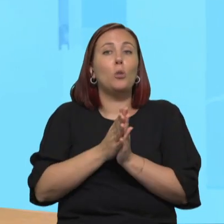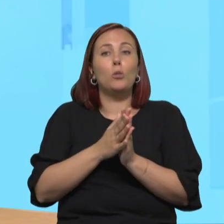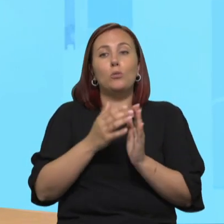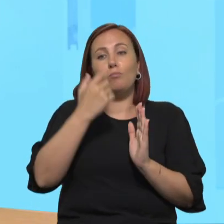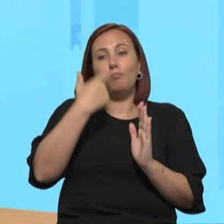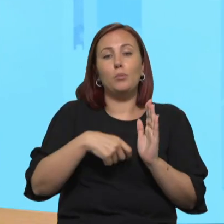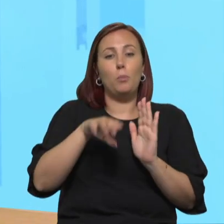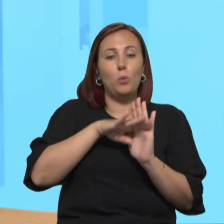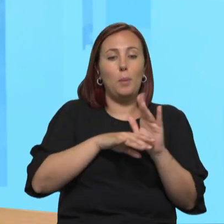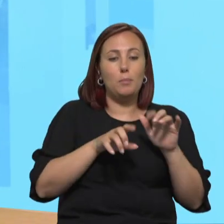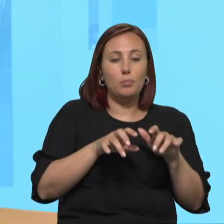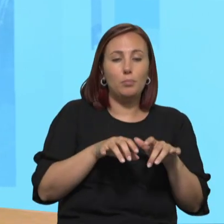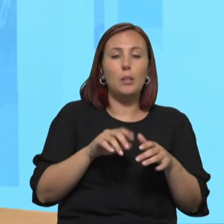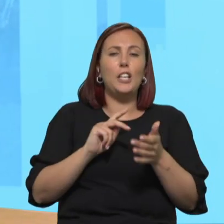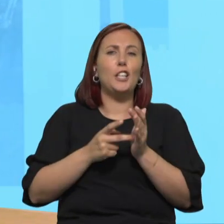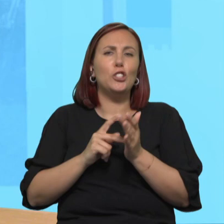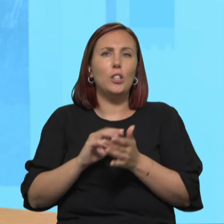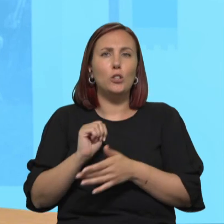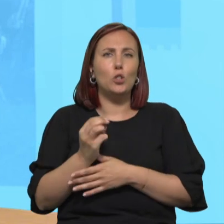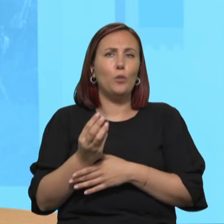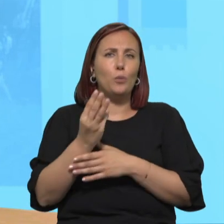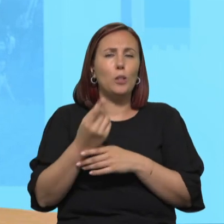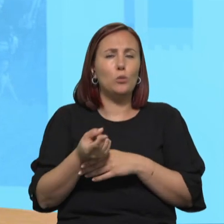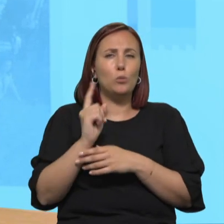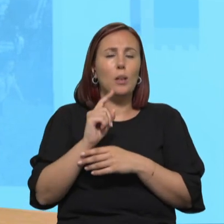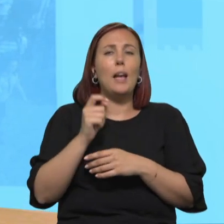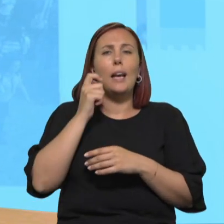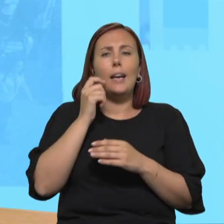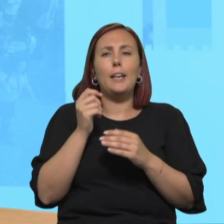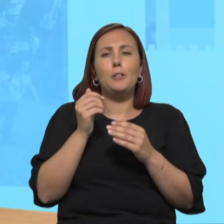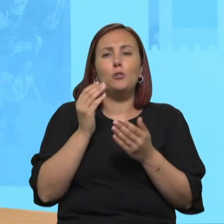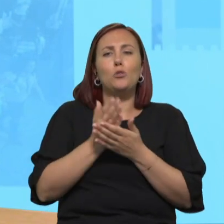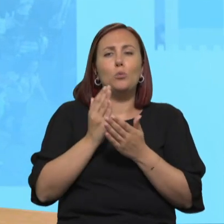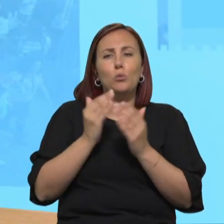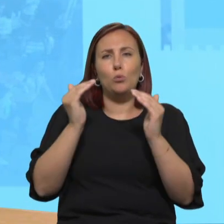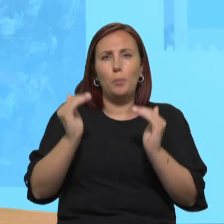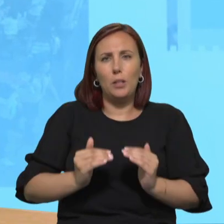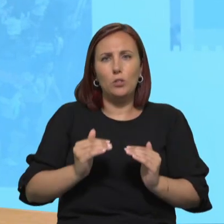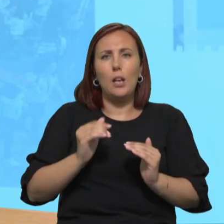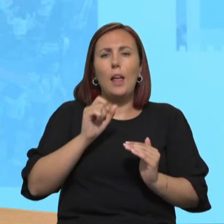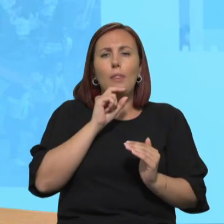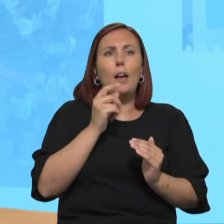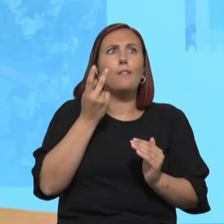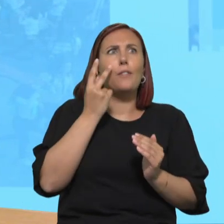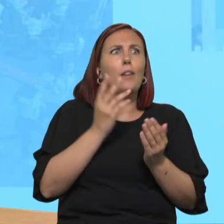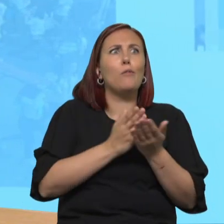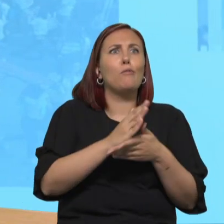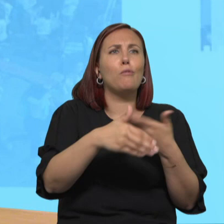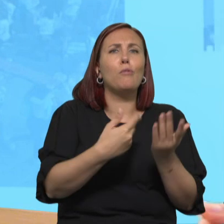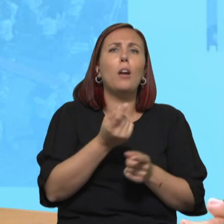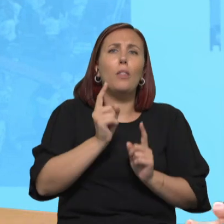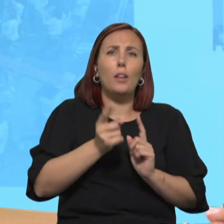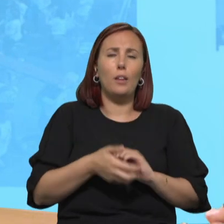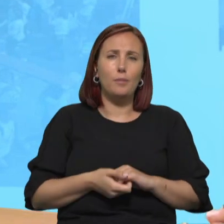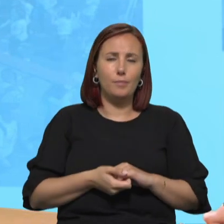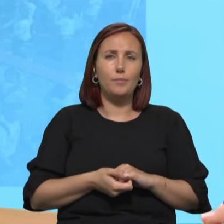ou engenheiros de software. As pessoas com menos qualificações irão viver de quê? Há aqui uma realidade,